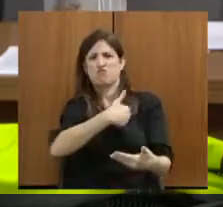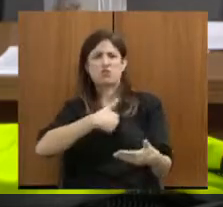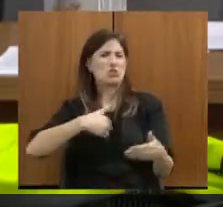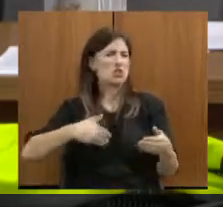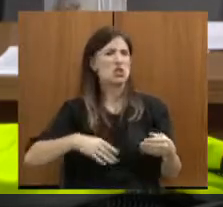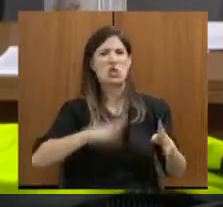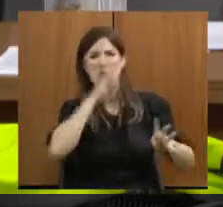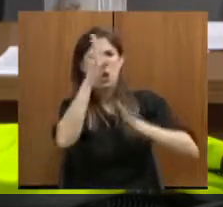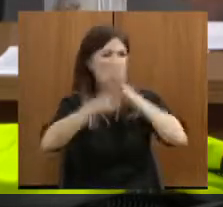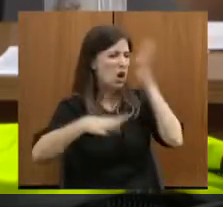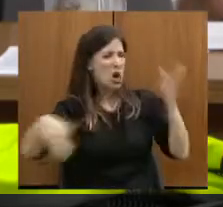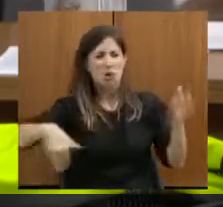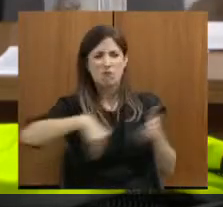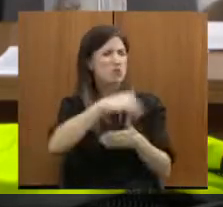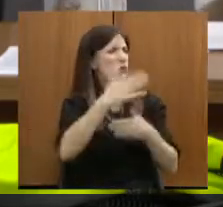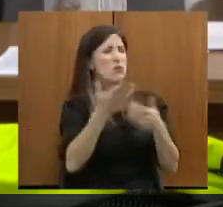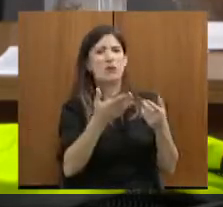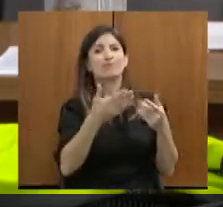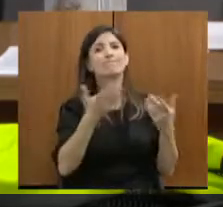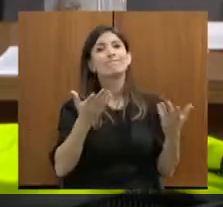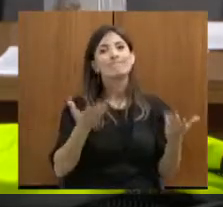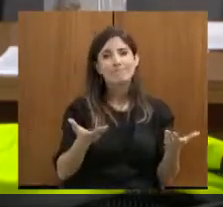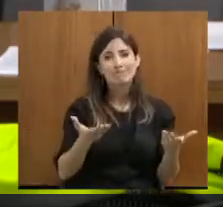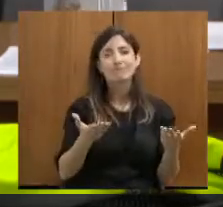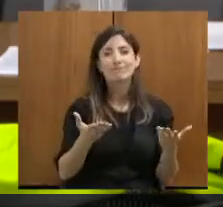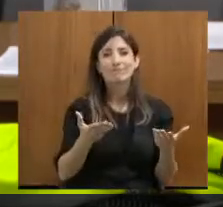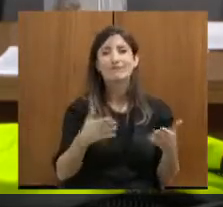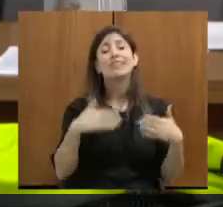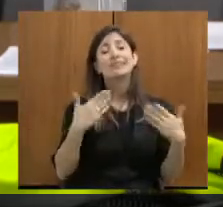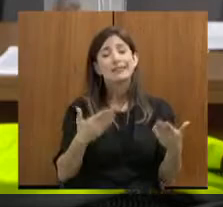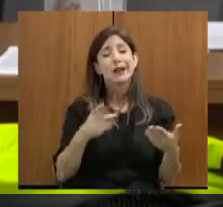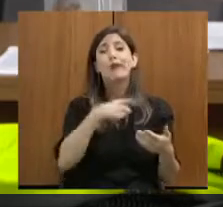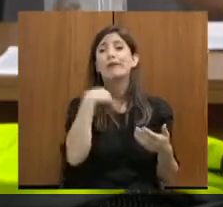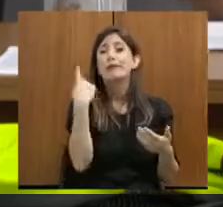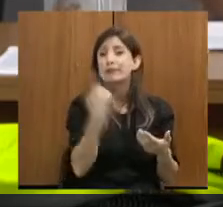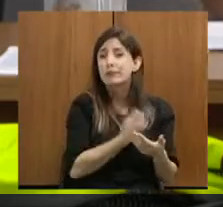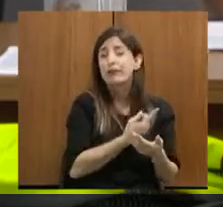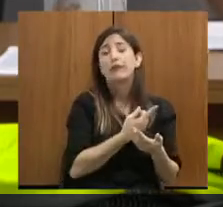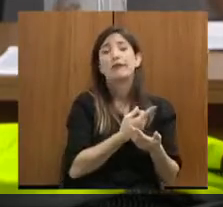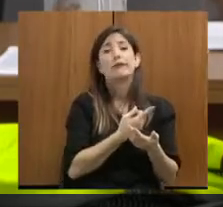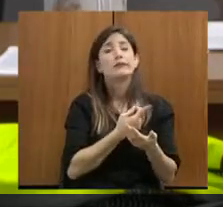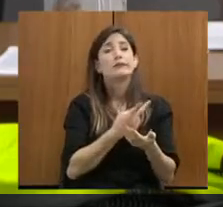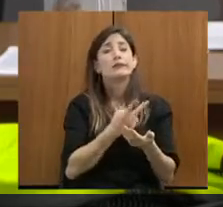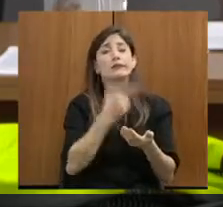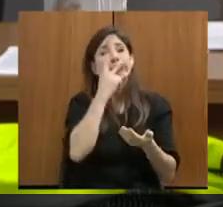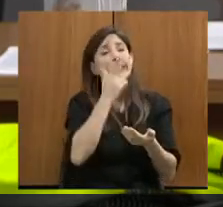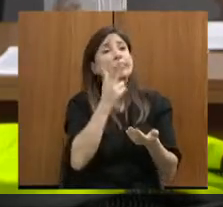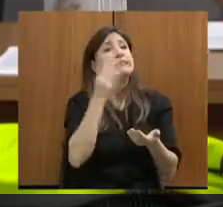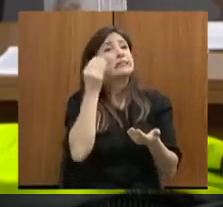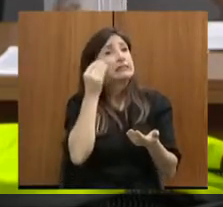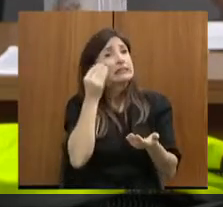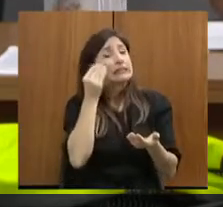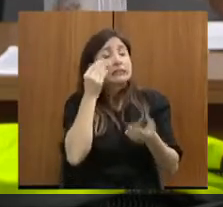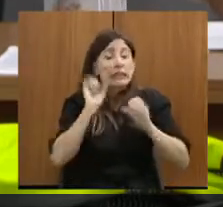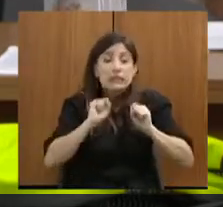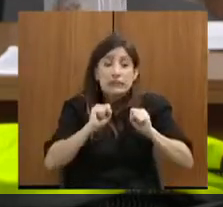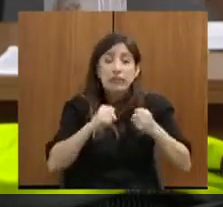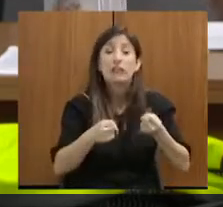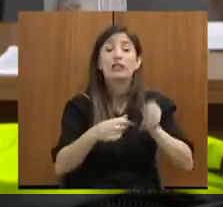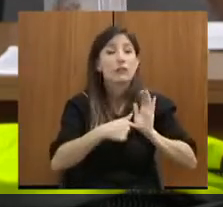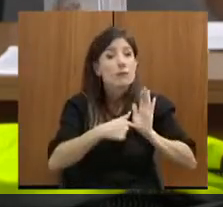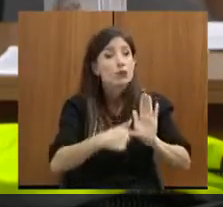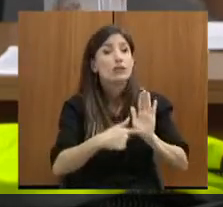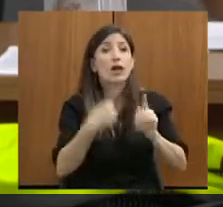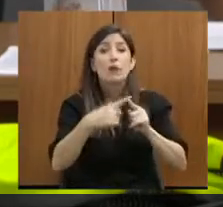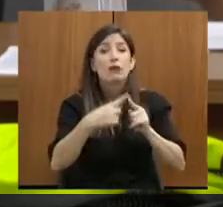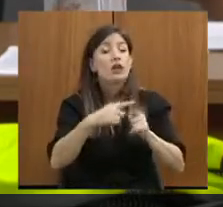então a gente tem que sempre que se afirmar né como vítima ou tentar nos defender que o pessoal